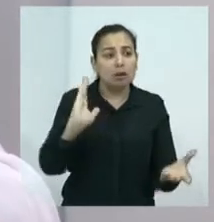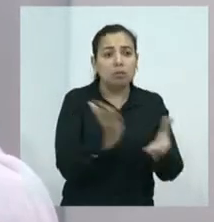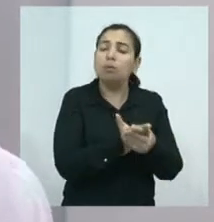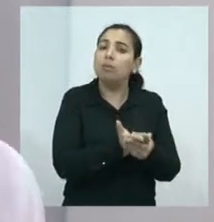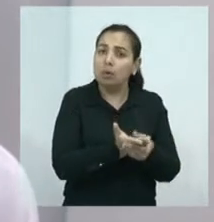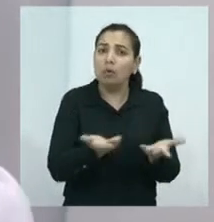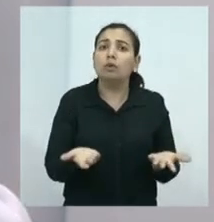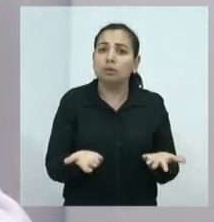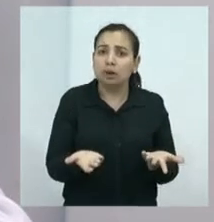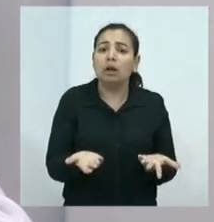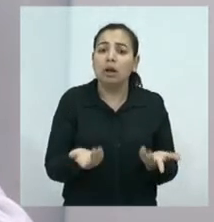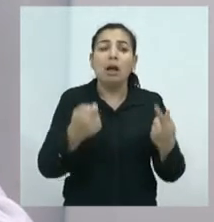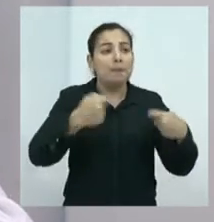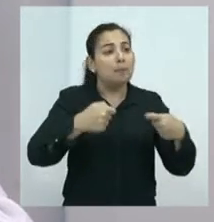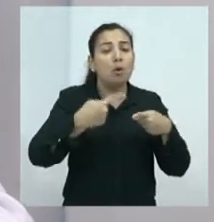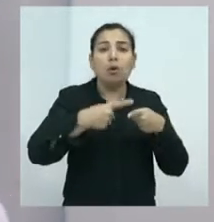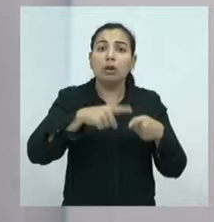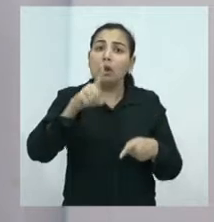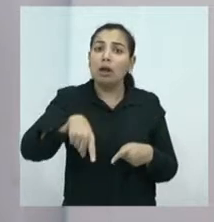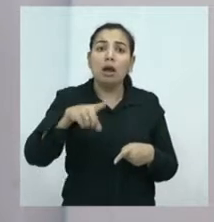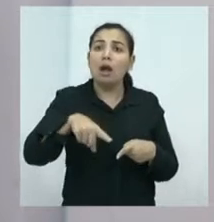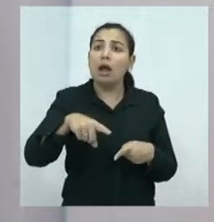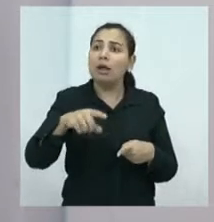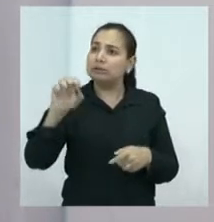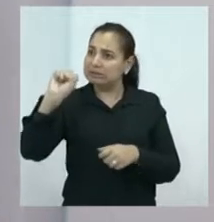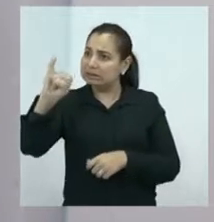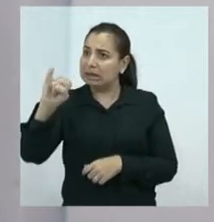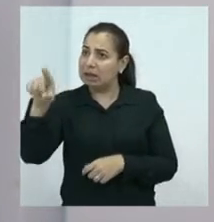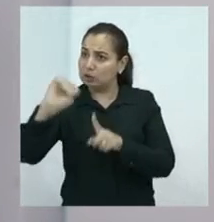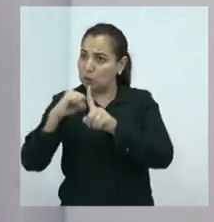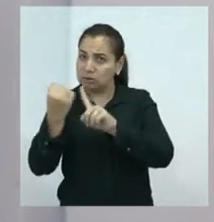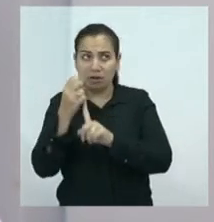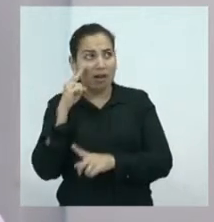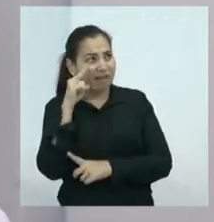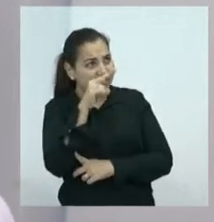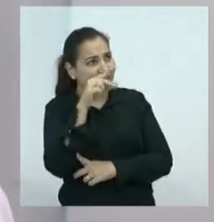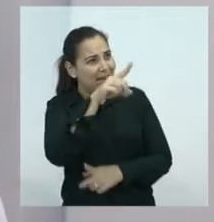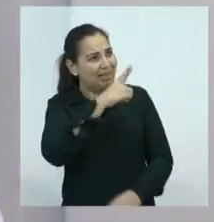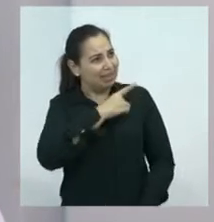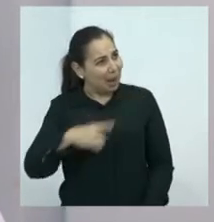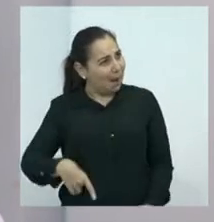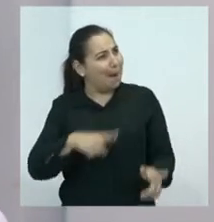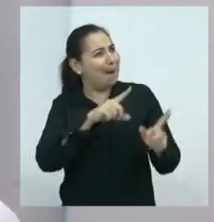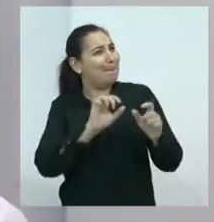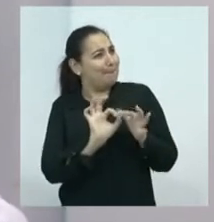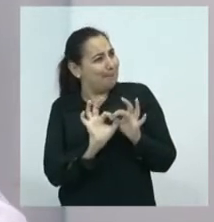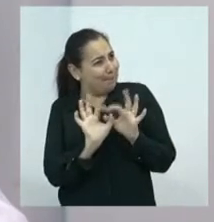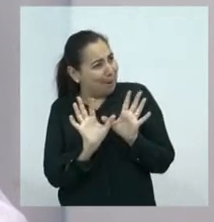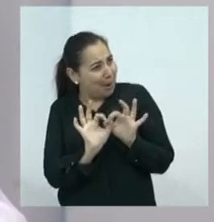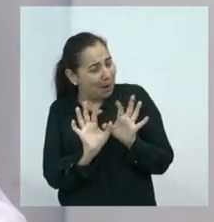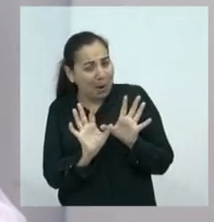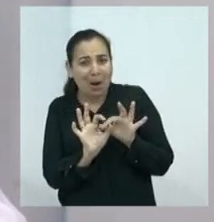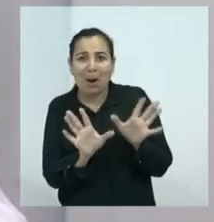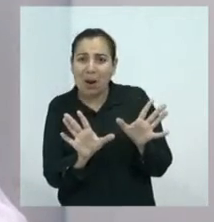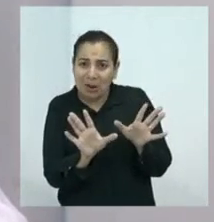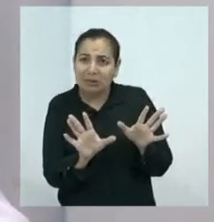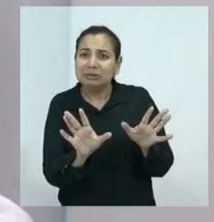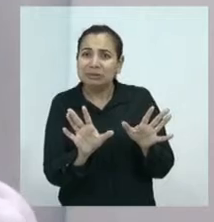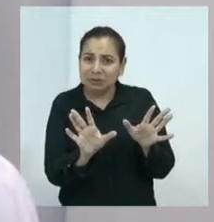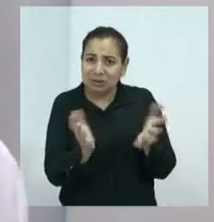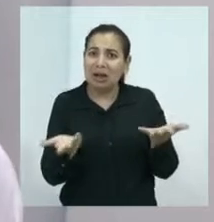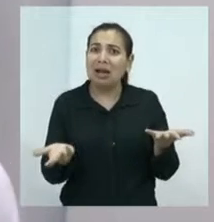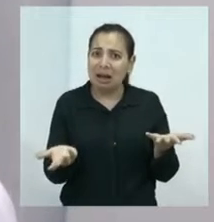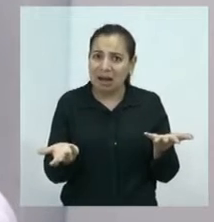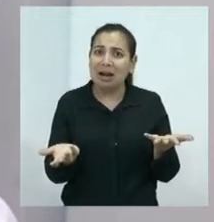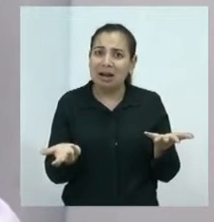porque ele precisa dar exemplo, porque se a sociedade vê um deputado que tem um foro privilegiado fazer o que ele